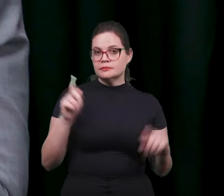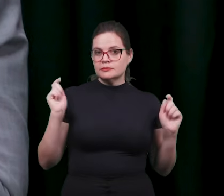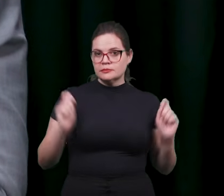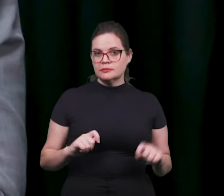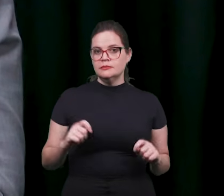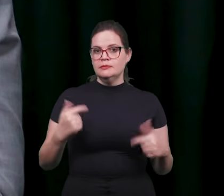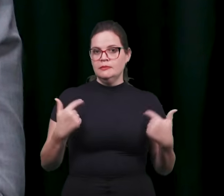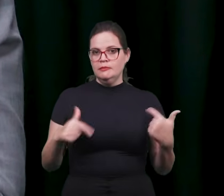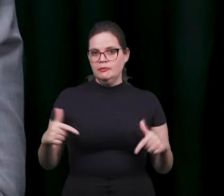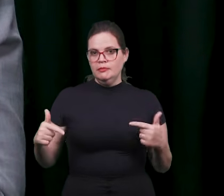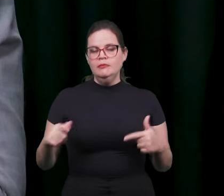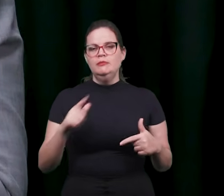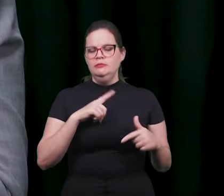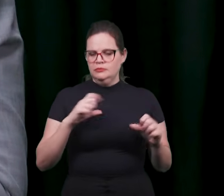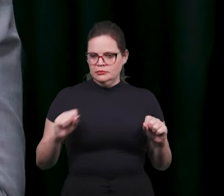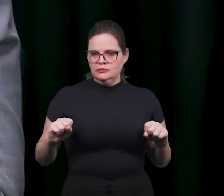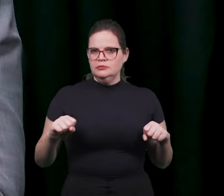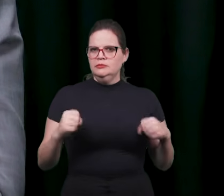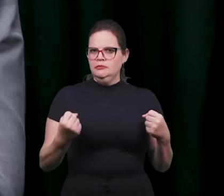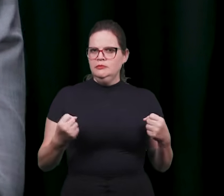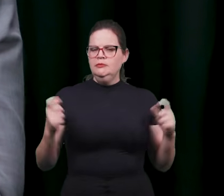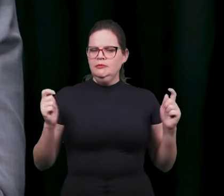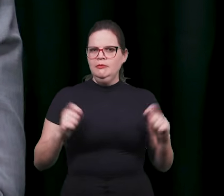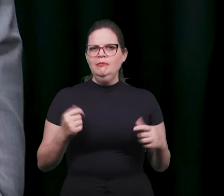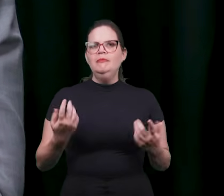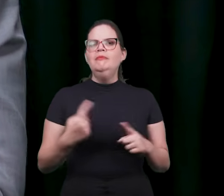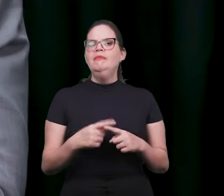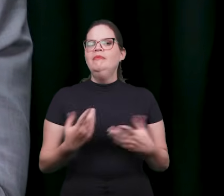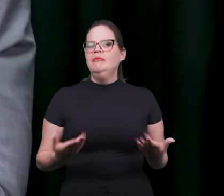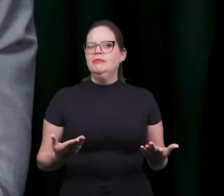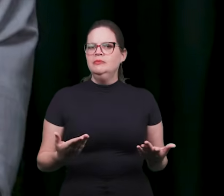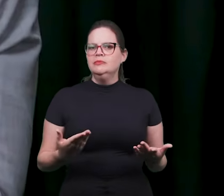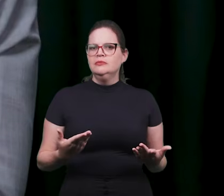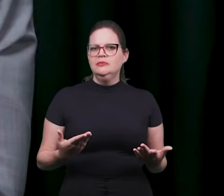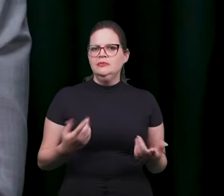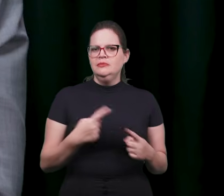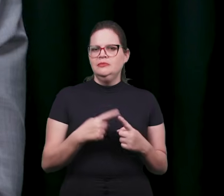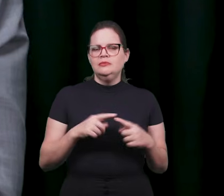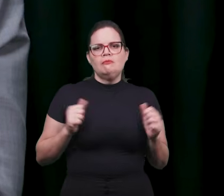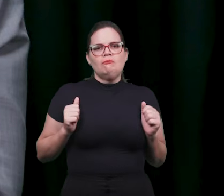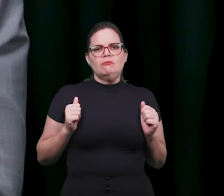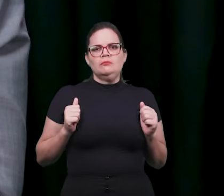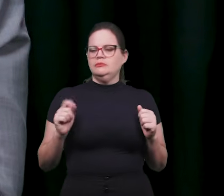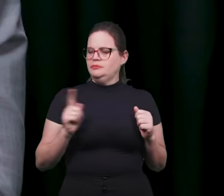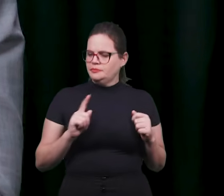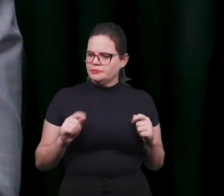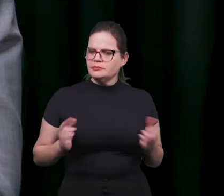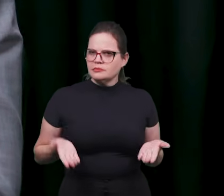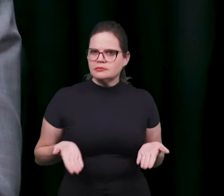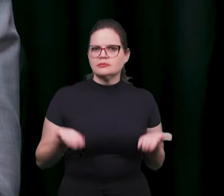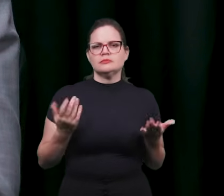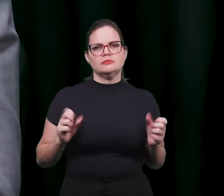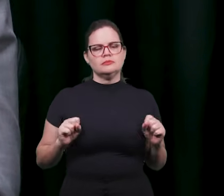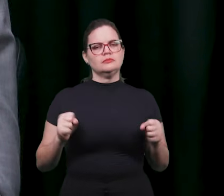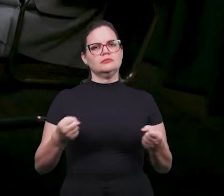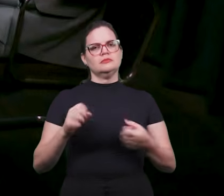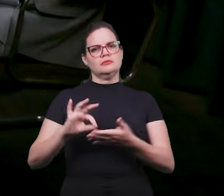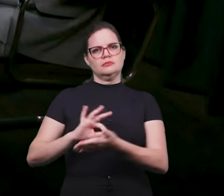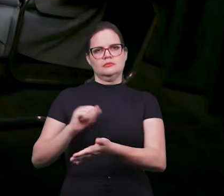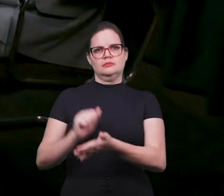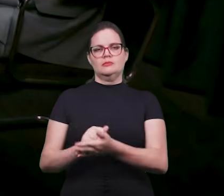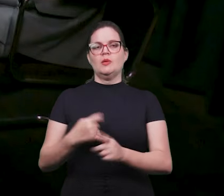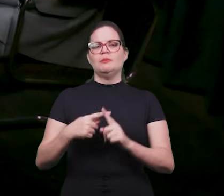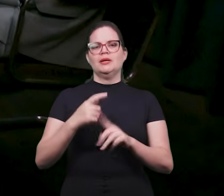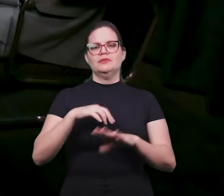em condições de trabalhar, tem força para isso, tem uma atividade, por que não se formalizar? Correto. Então, às vezes, as pessoas pensam